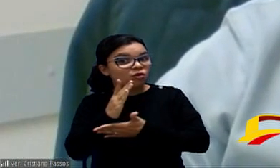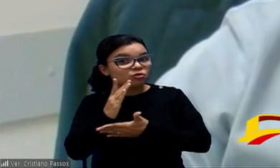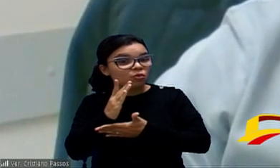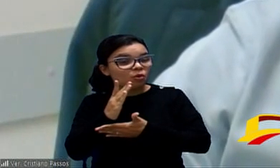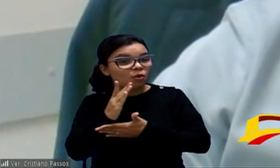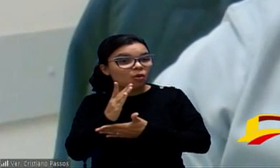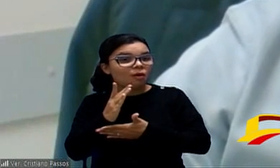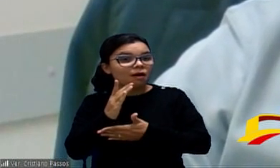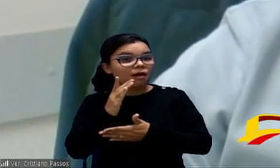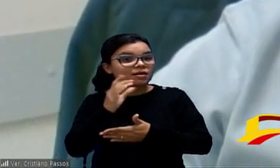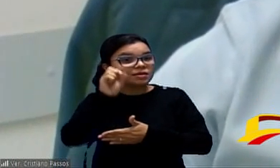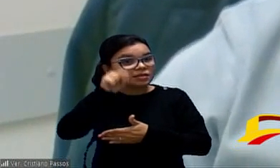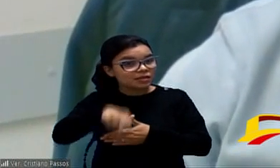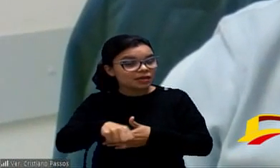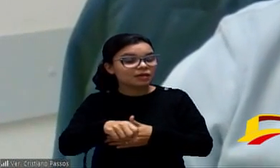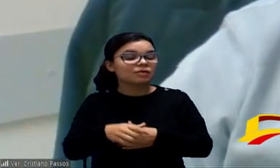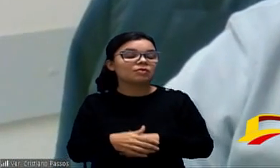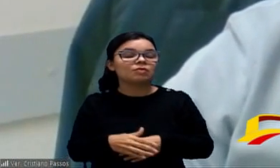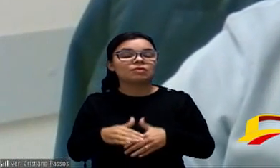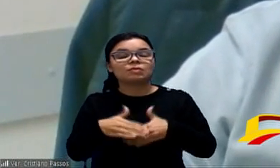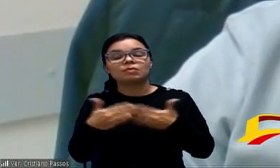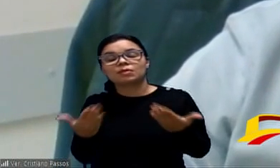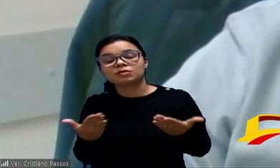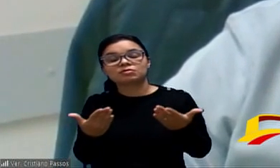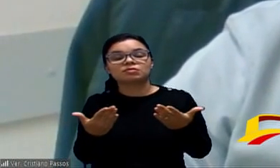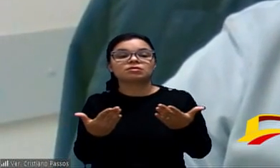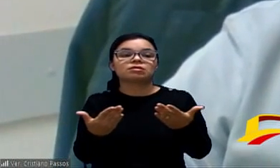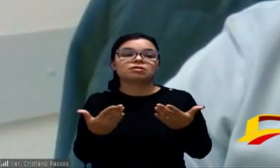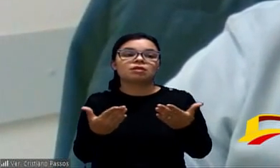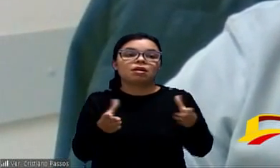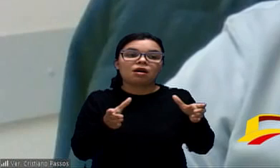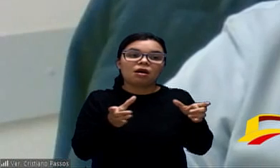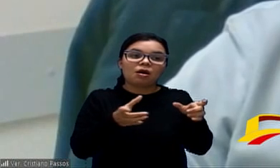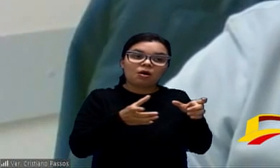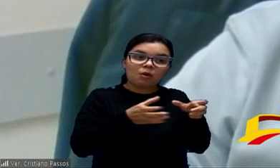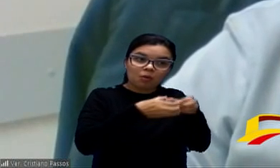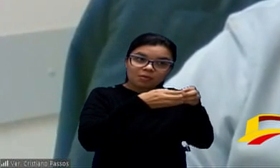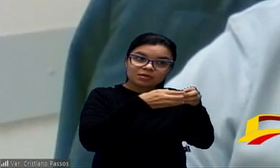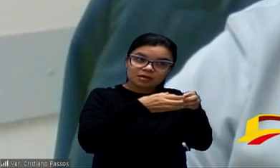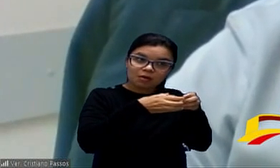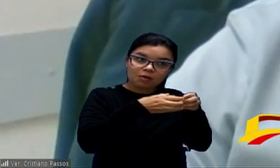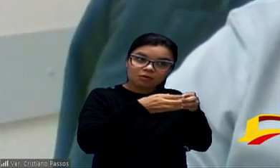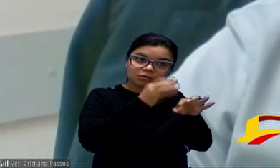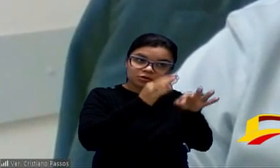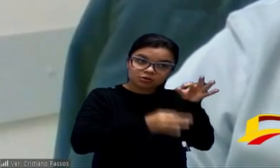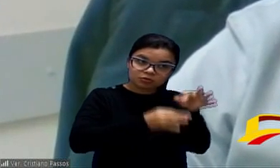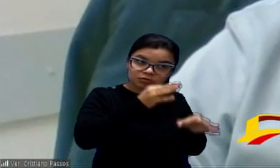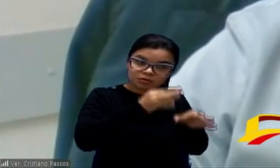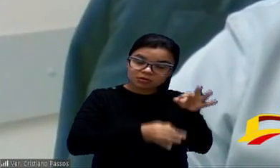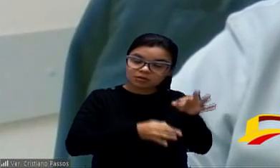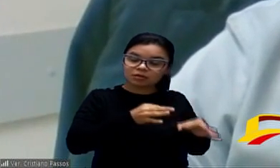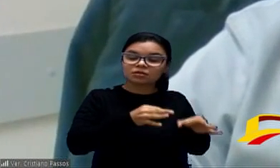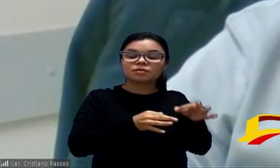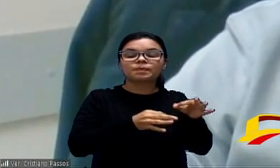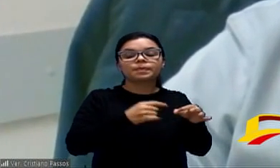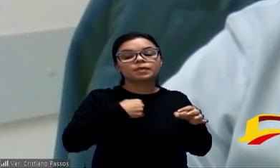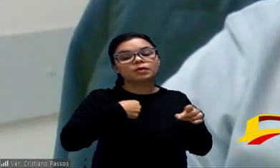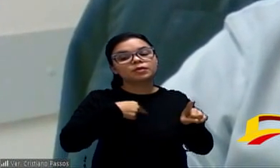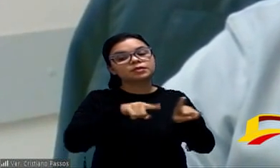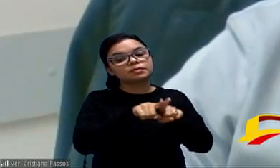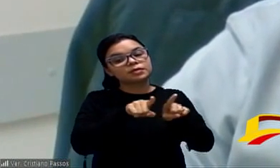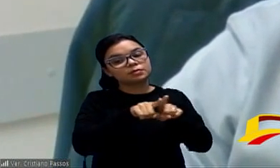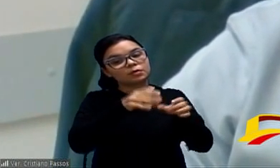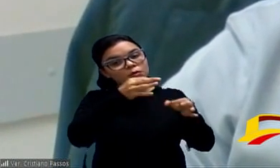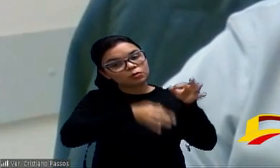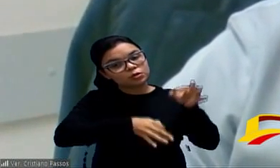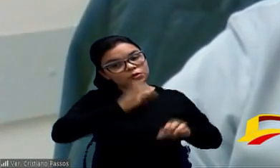Agora, com essa questão toda, a Comissão de Justiça, inclusive, teve recentemente, nós tivemos uma comissão aqui de ética, não